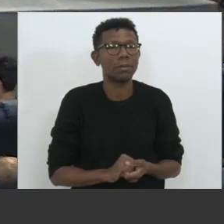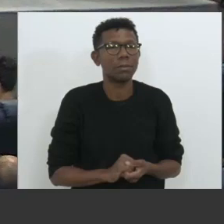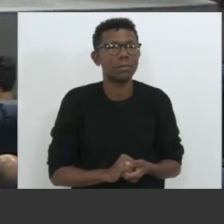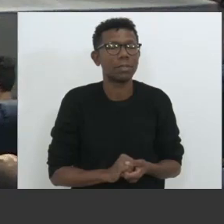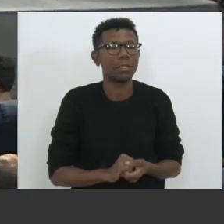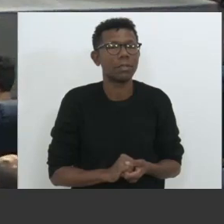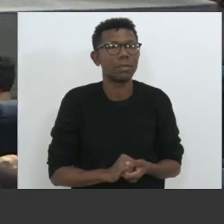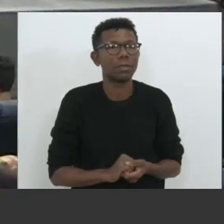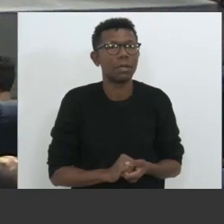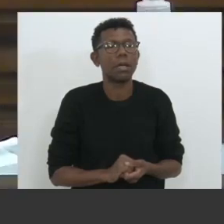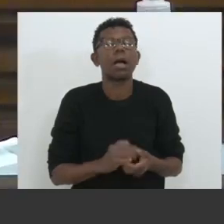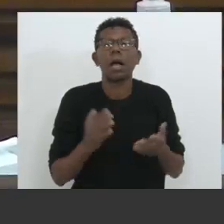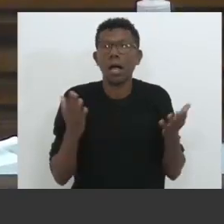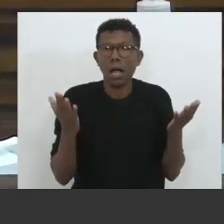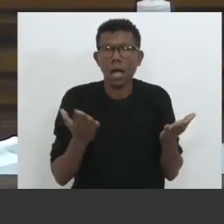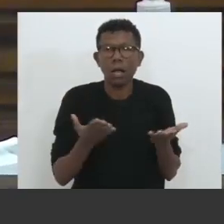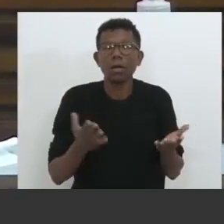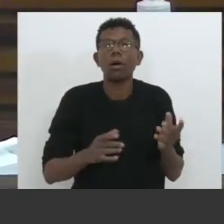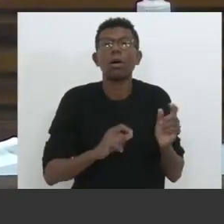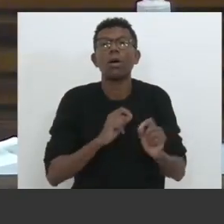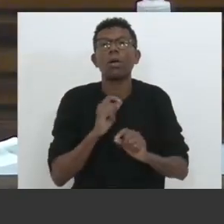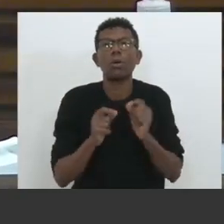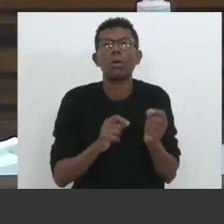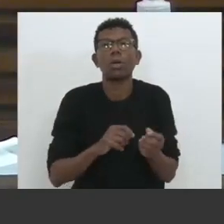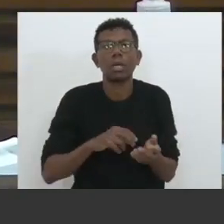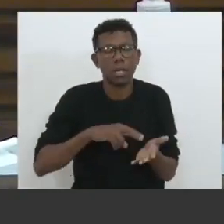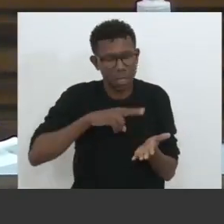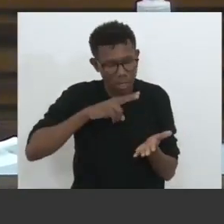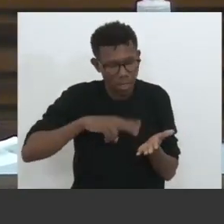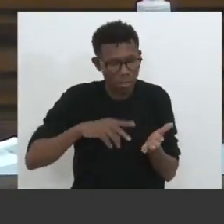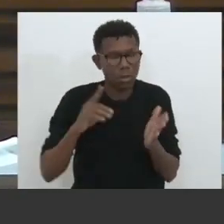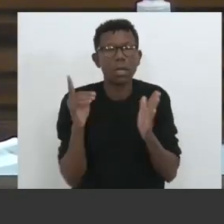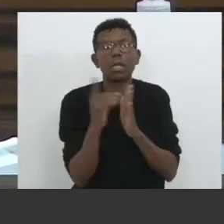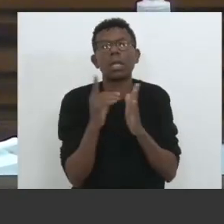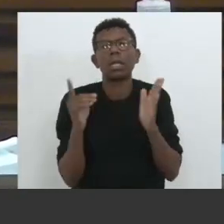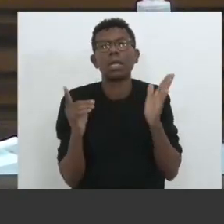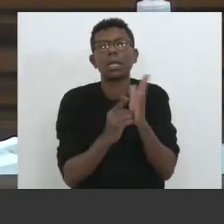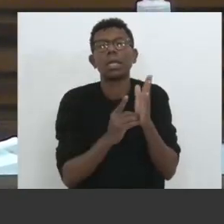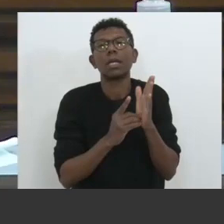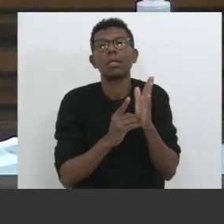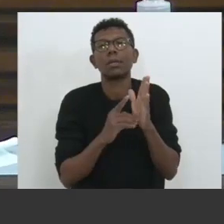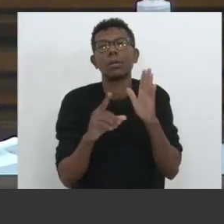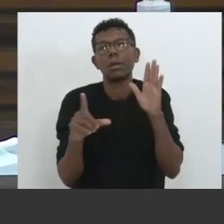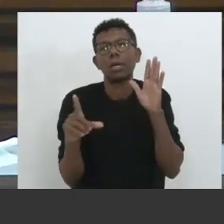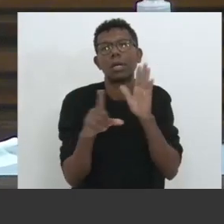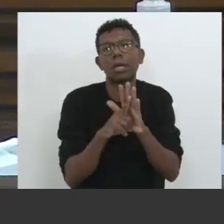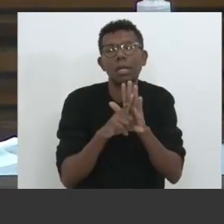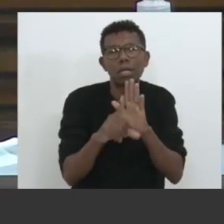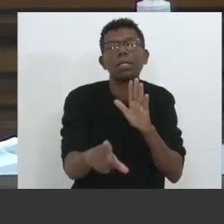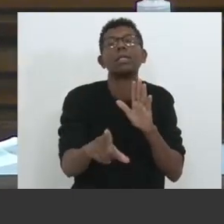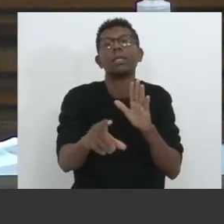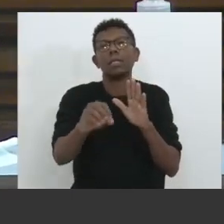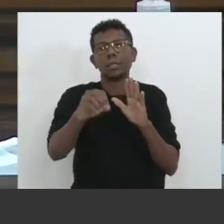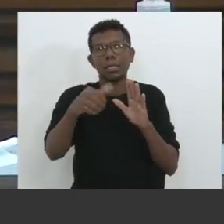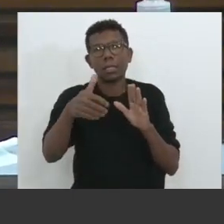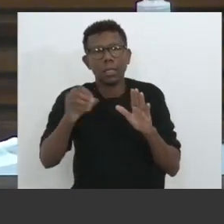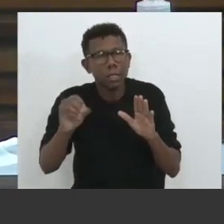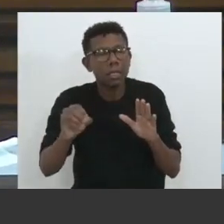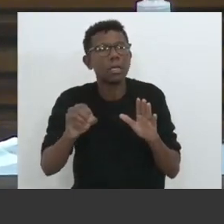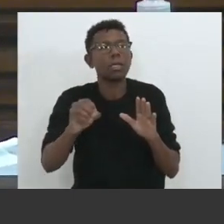nesse momento iremos proceder a leitura do Decreto legislativo 010 de 7 de agosto de 2023 que